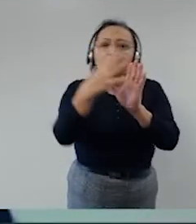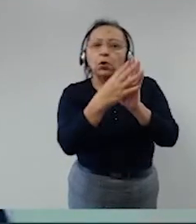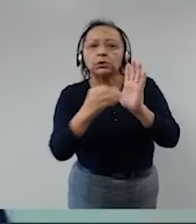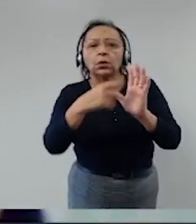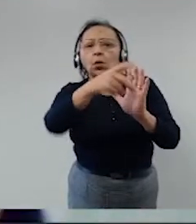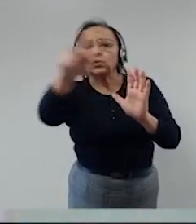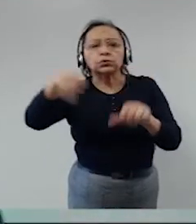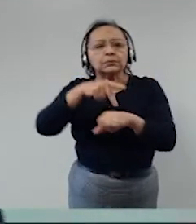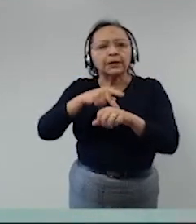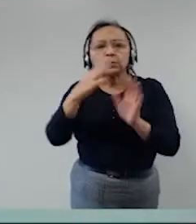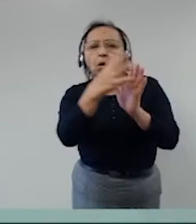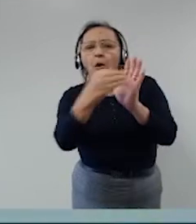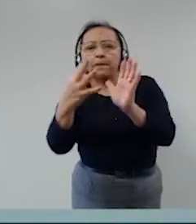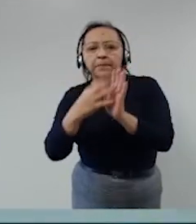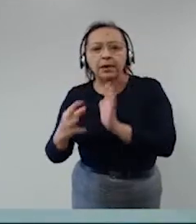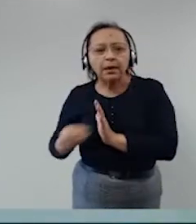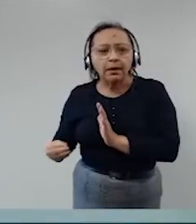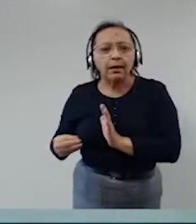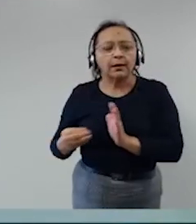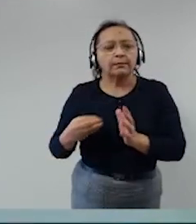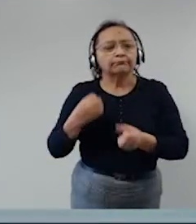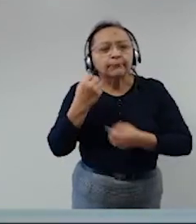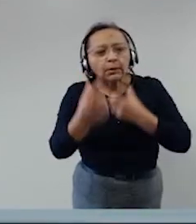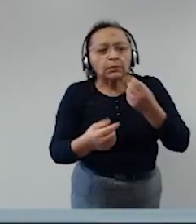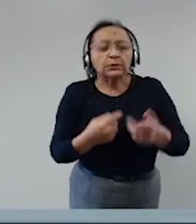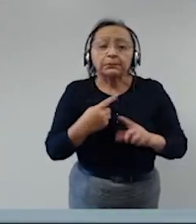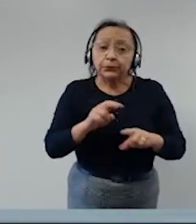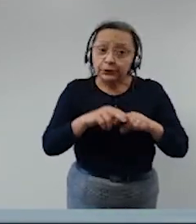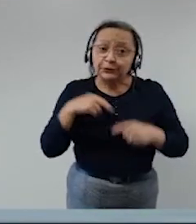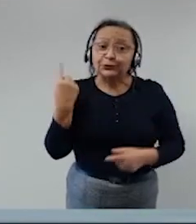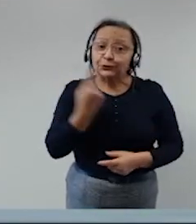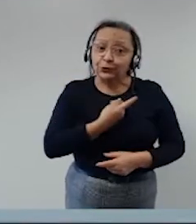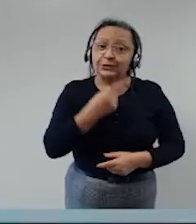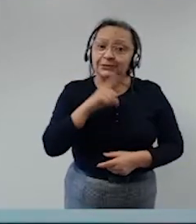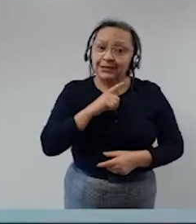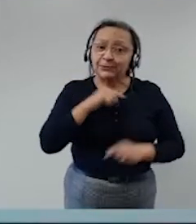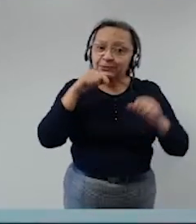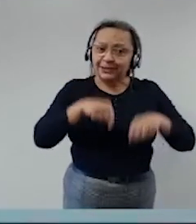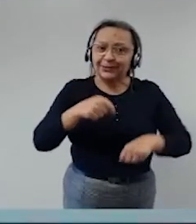proteções perfeito. Portanto, nós temos